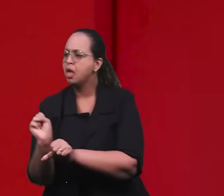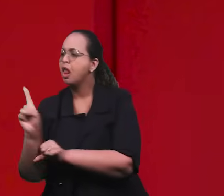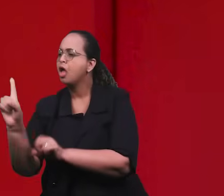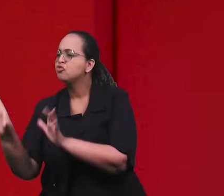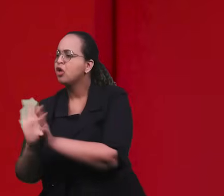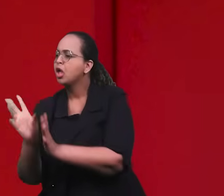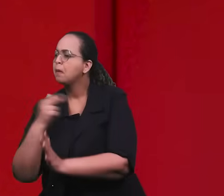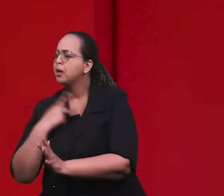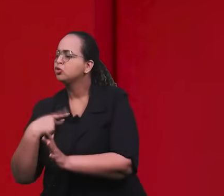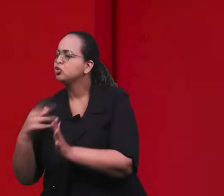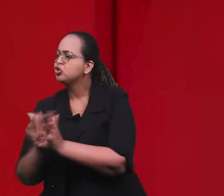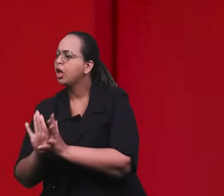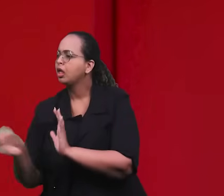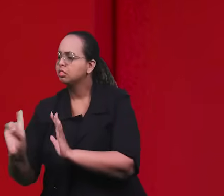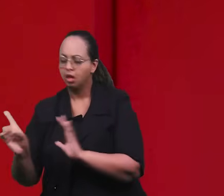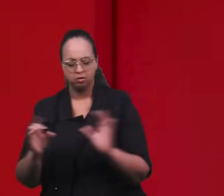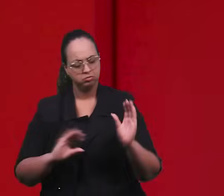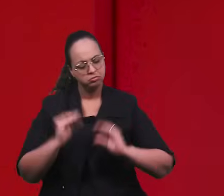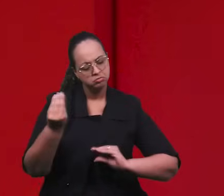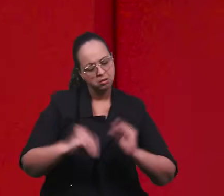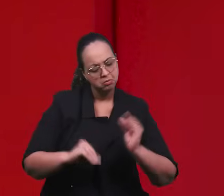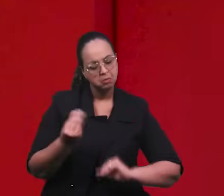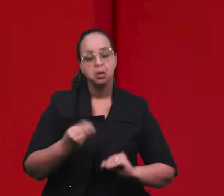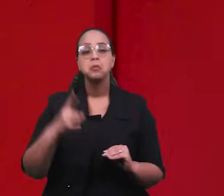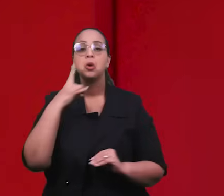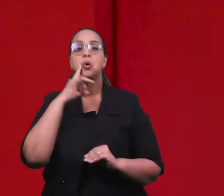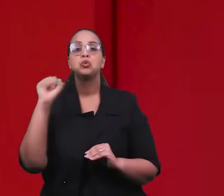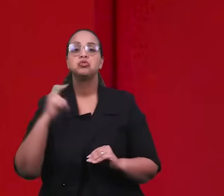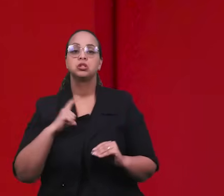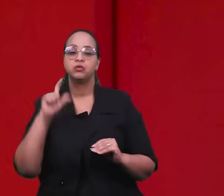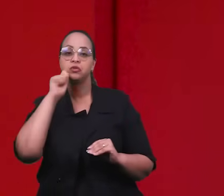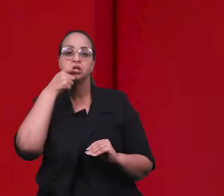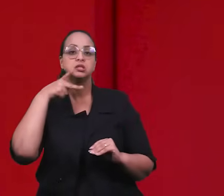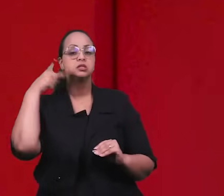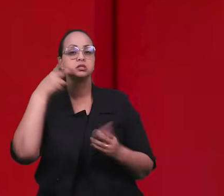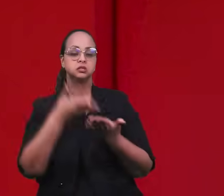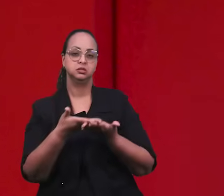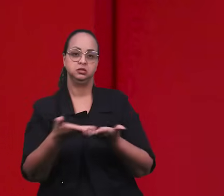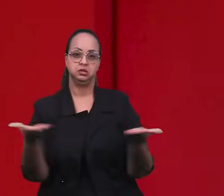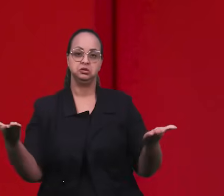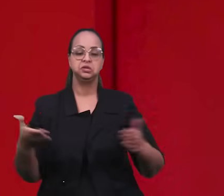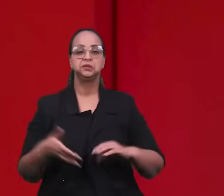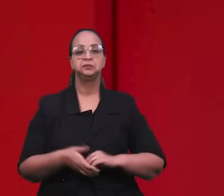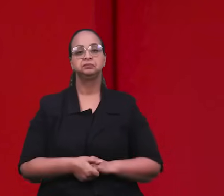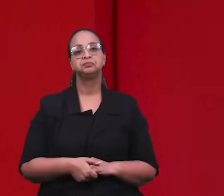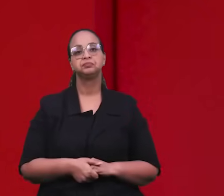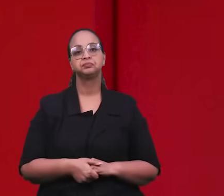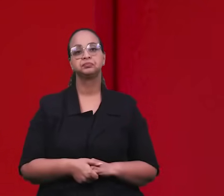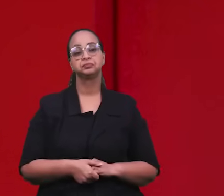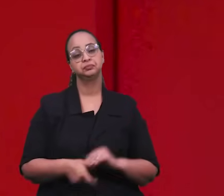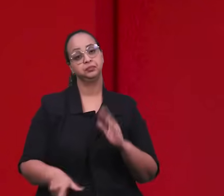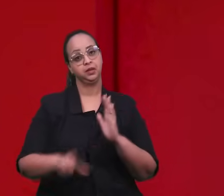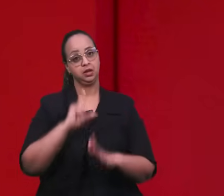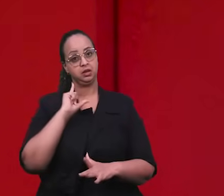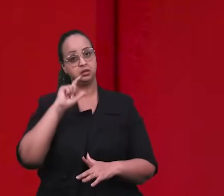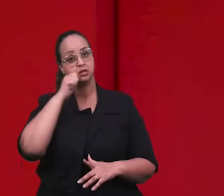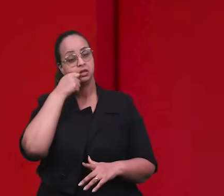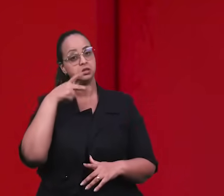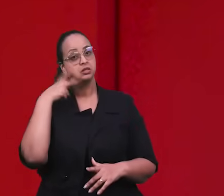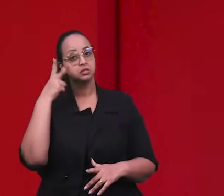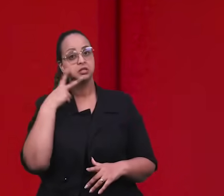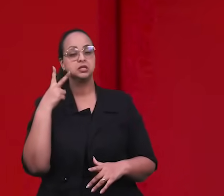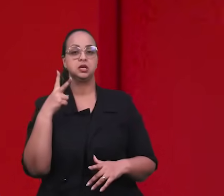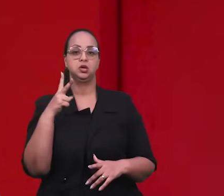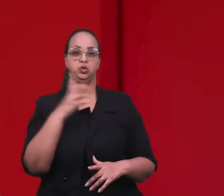É interessante, teve uma ceia um dia, esses dias atrás, e nas vésperas da ceia, um diácono